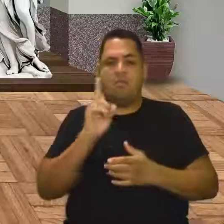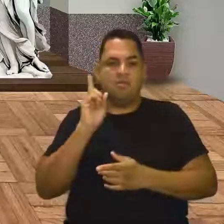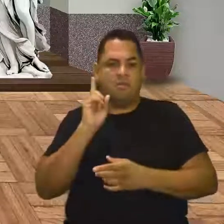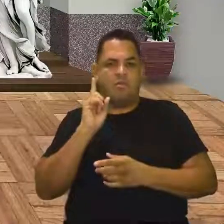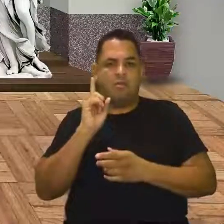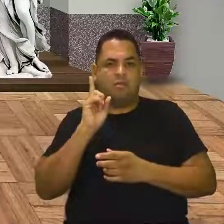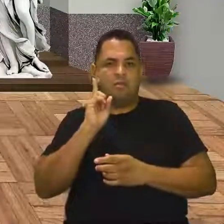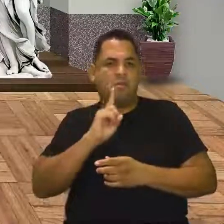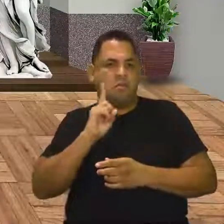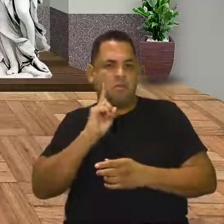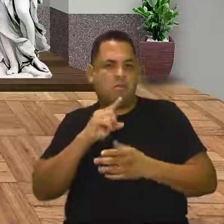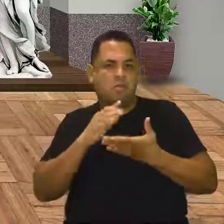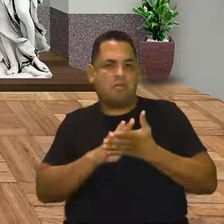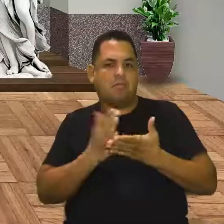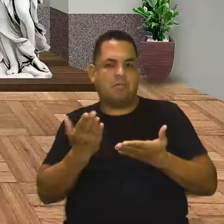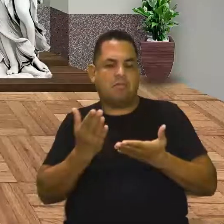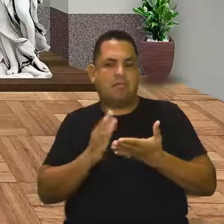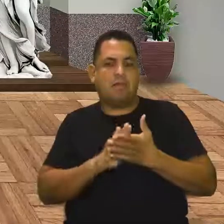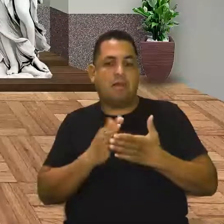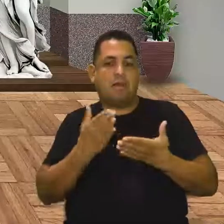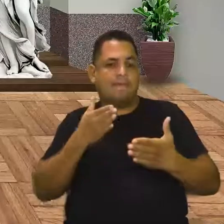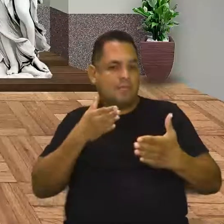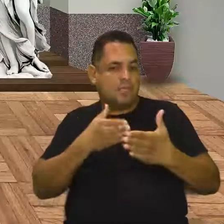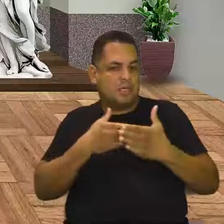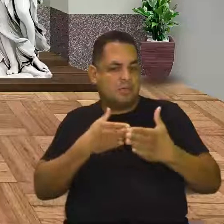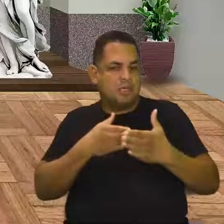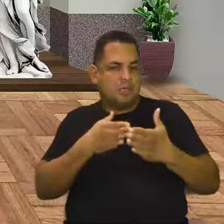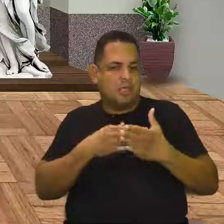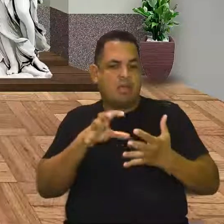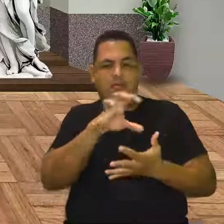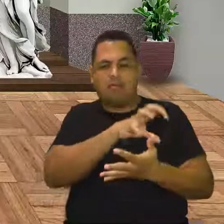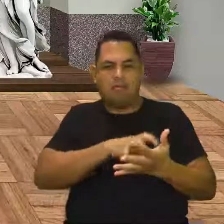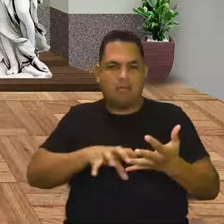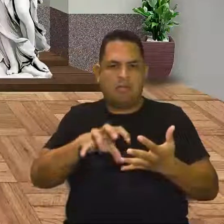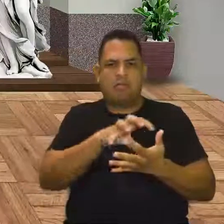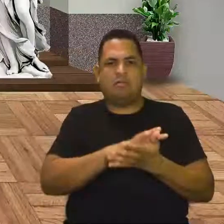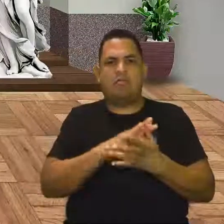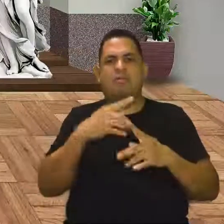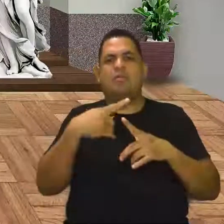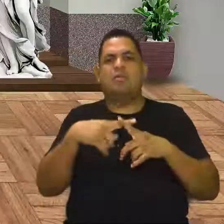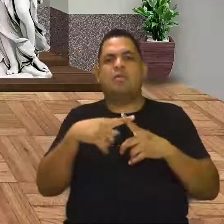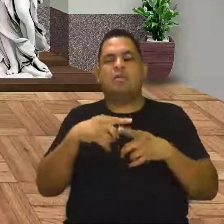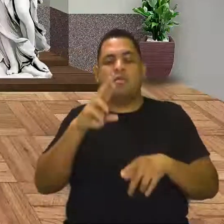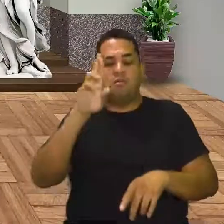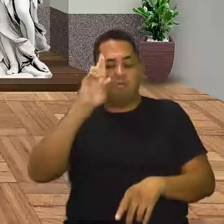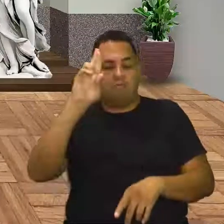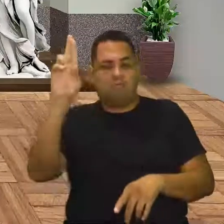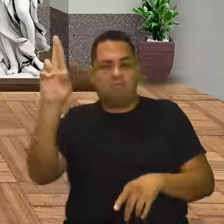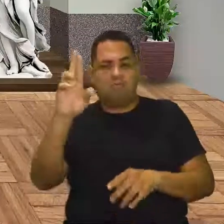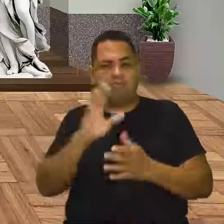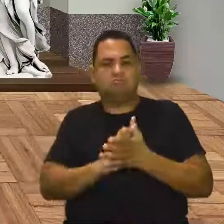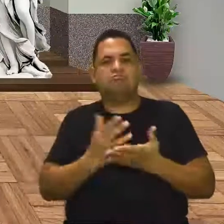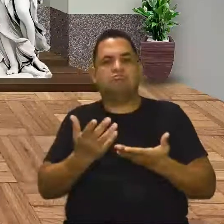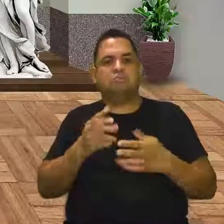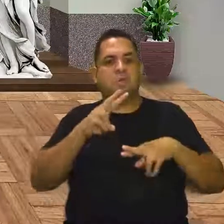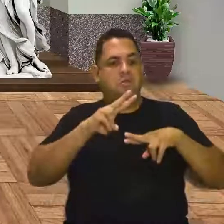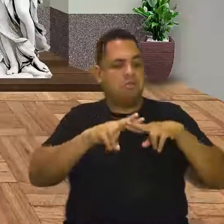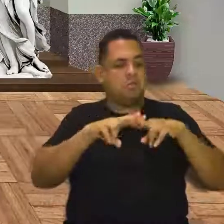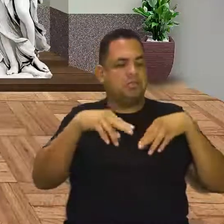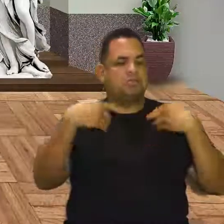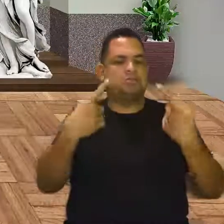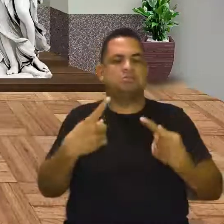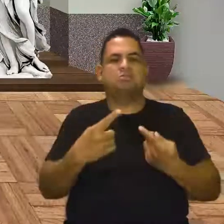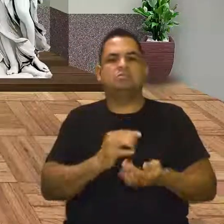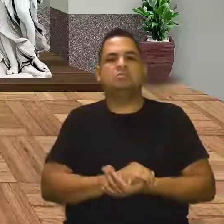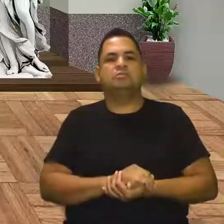encurralar os revoltosos. Aí, garoto, o bicho pegou. Porque os líderes serão punidos,